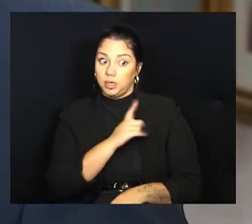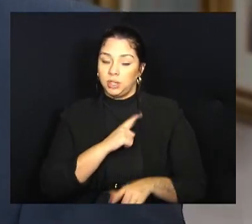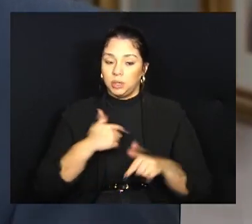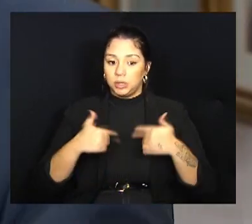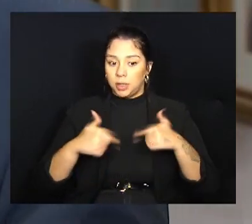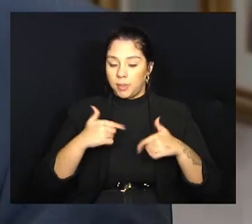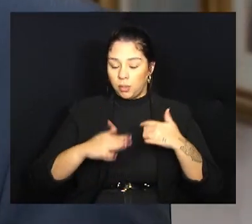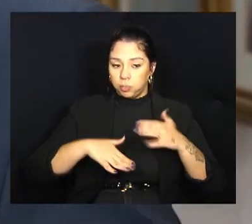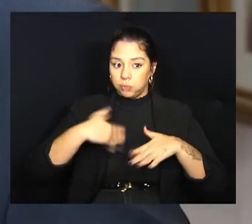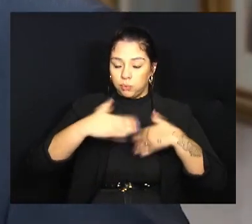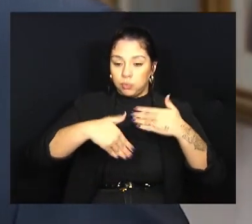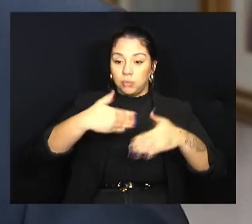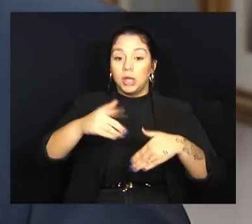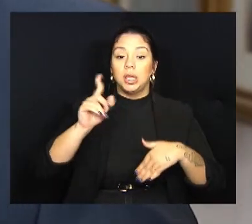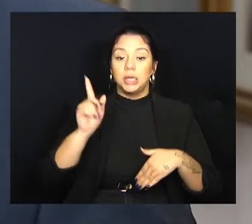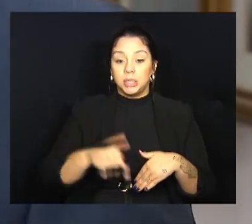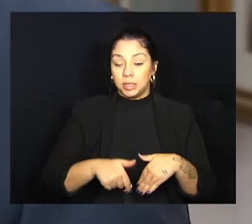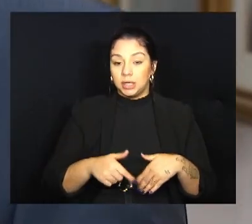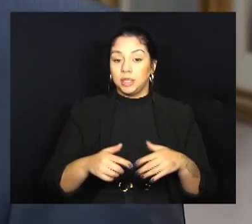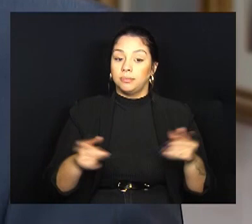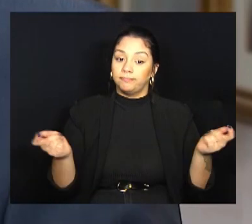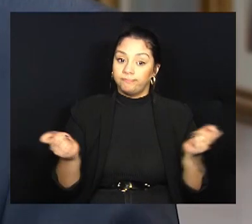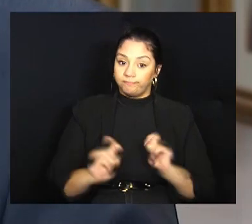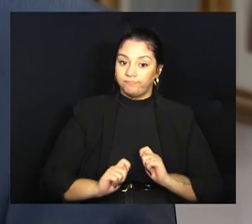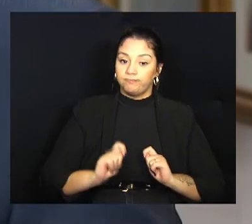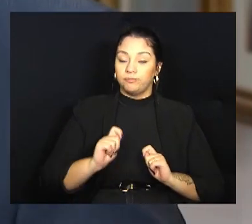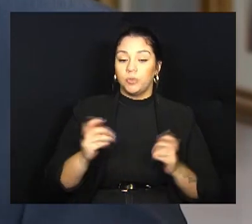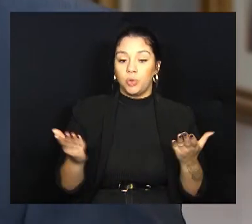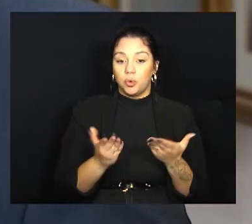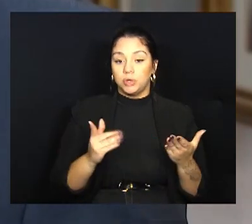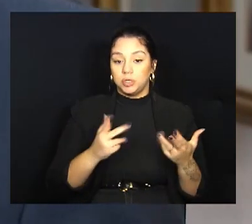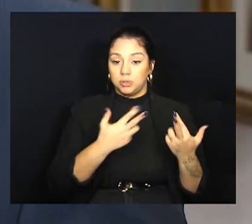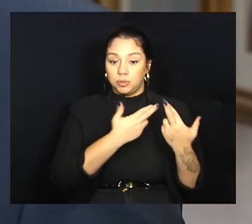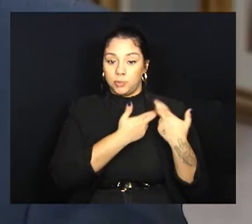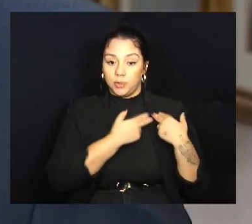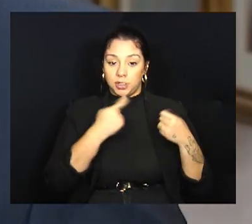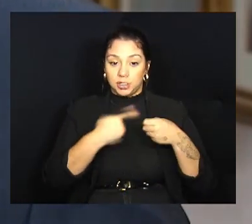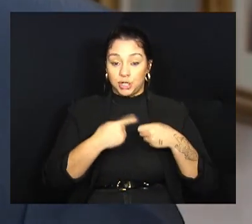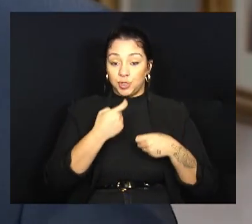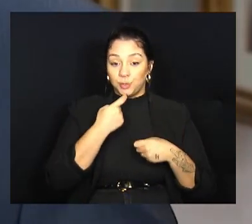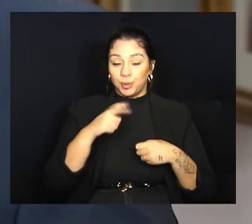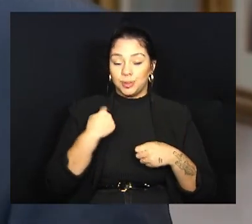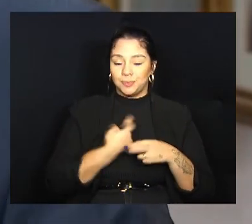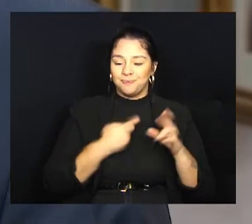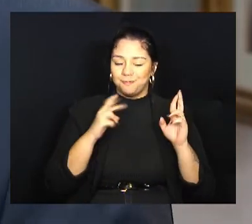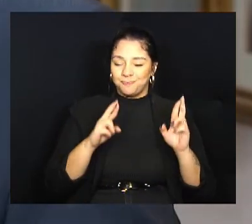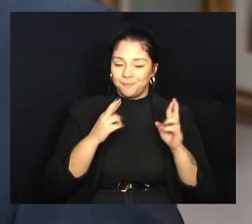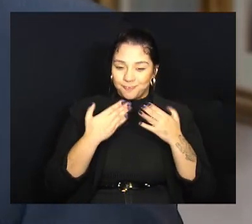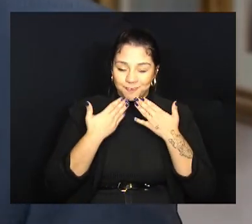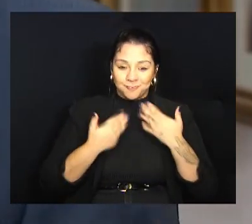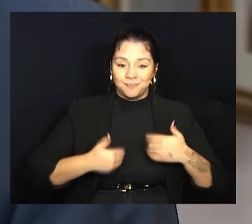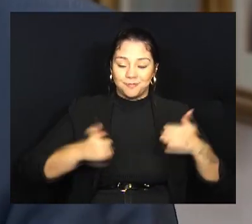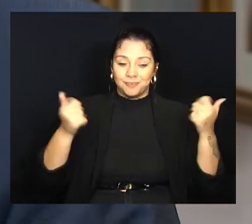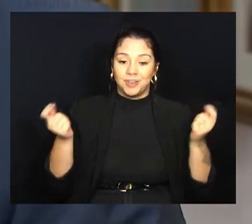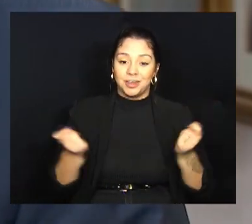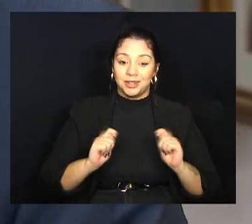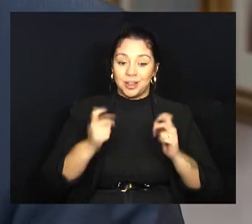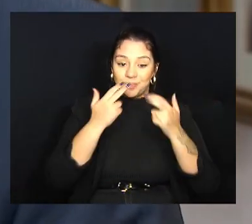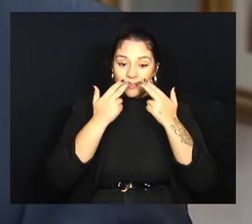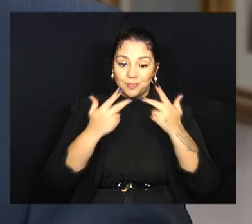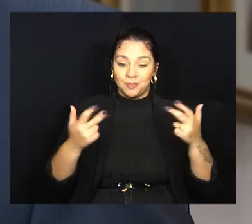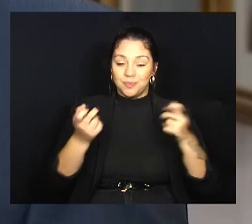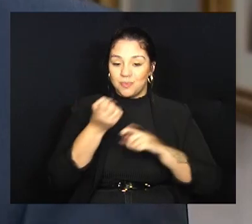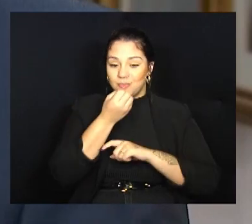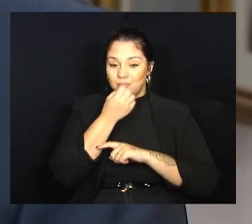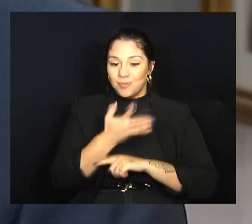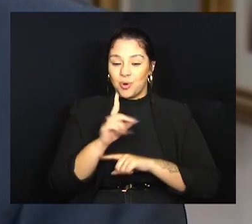bom com as condições que eles têm hoje na nossa cidade de Campinas. Então a gente espera que isso melhore e que a gente possa trazer boas notícias aí,